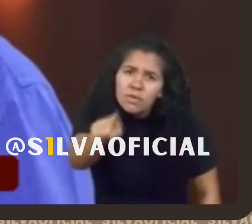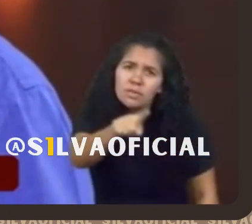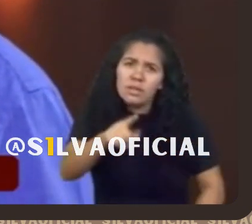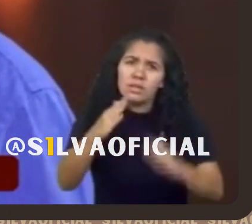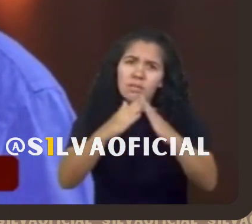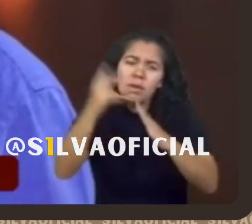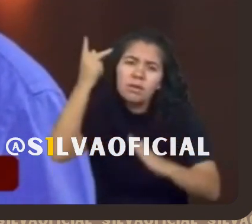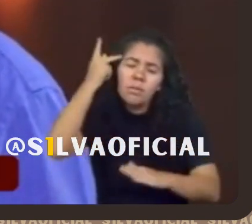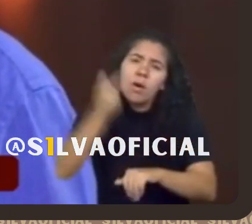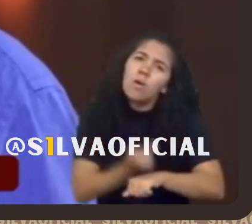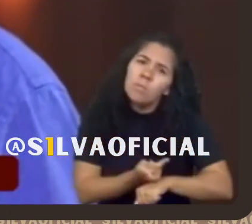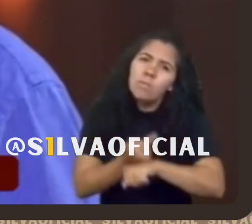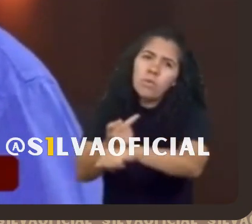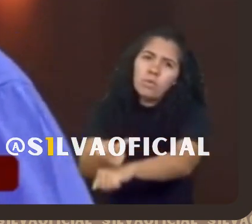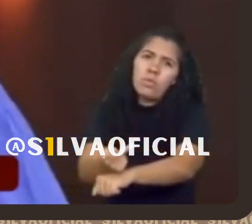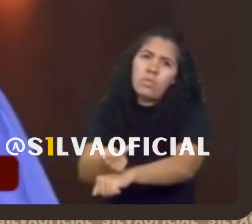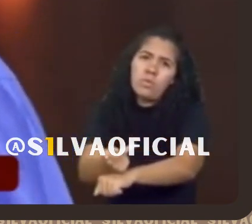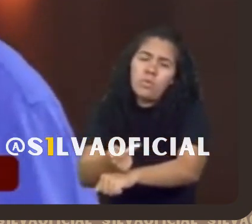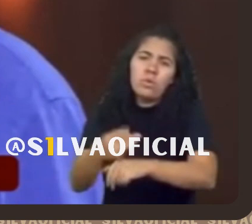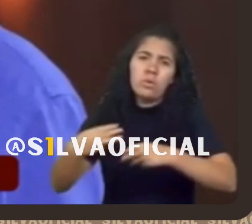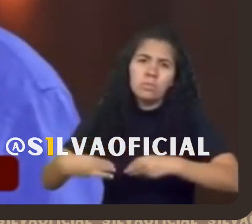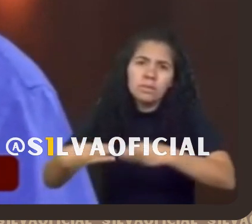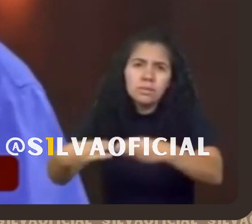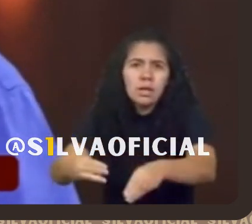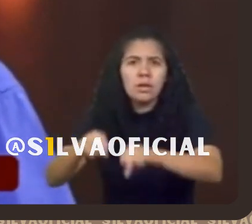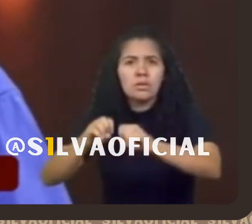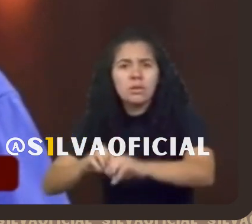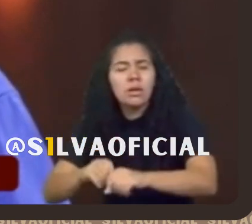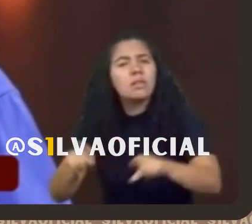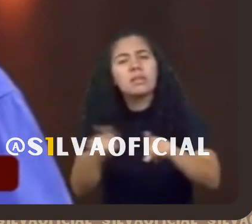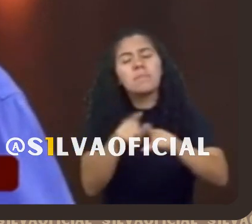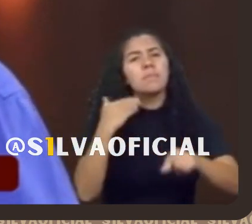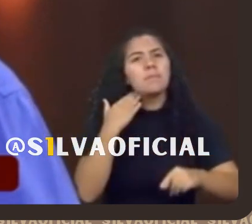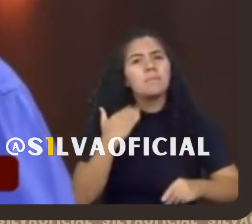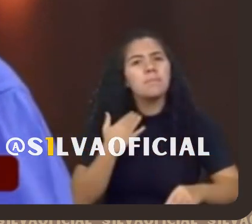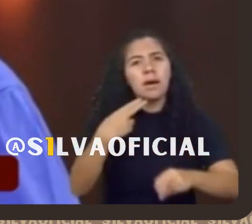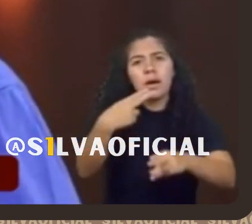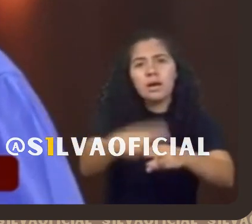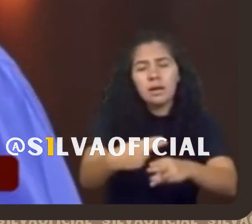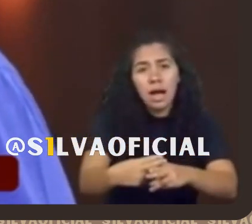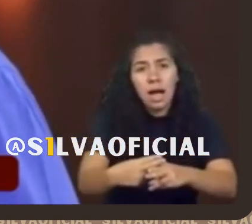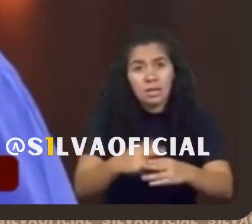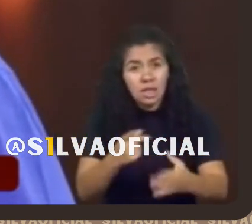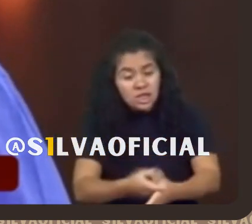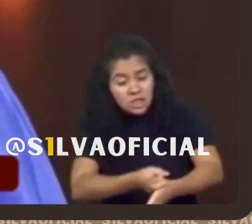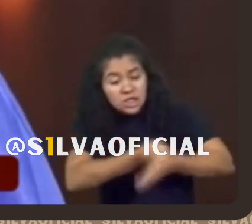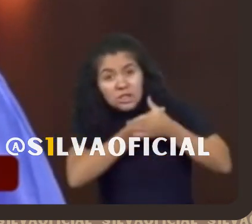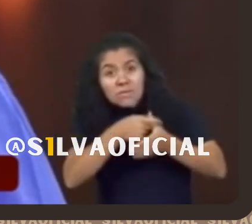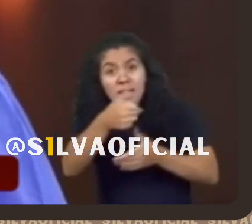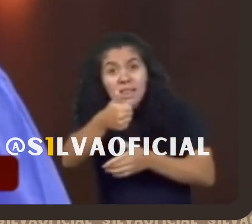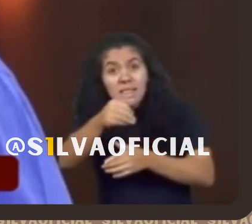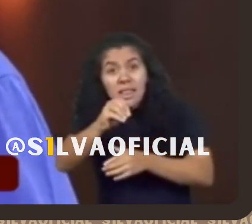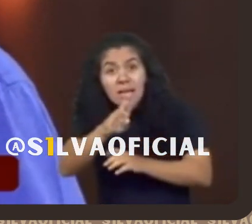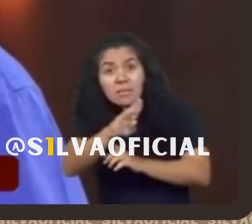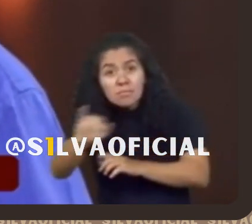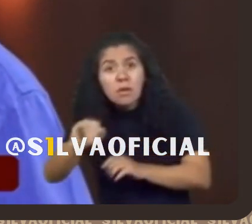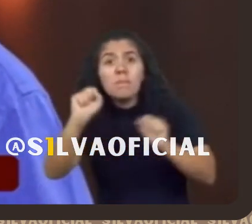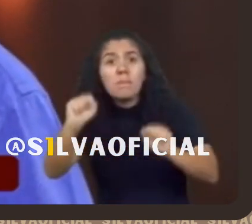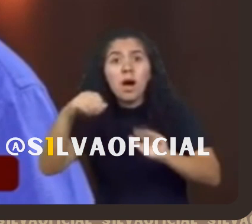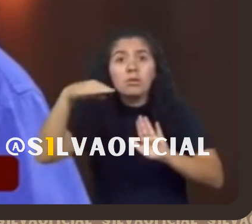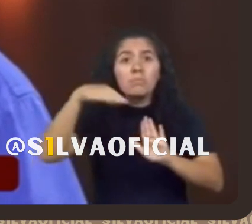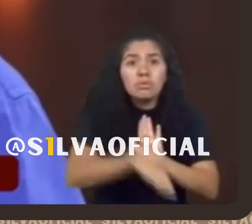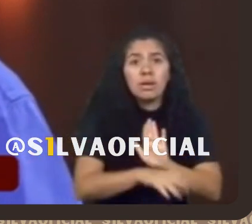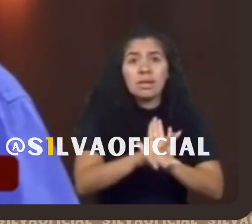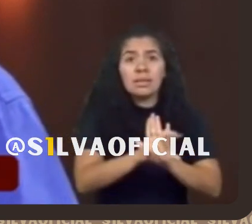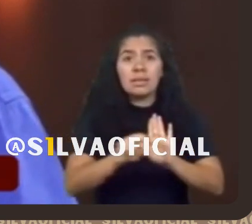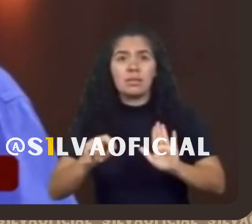Ministério da Educação a Caixa Econômica do Brasil essa dívida de 10 bilhões pode cair para 500 milhões gente por favor é